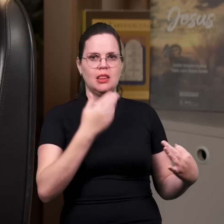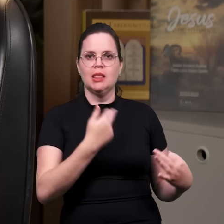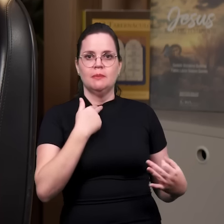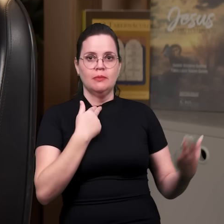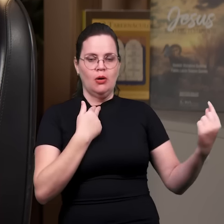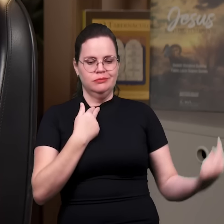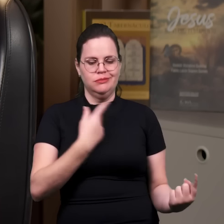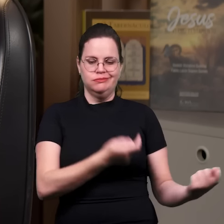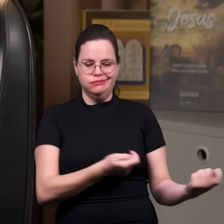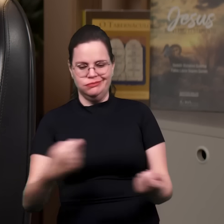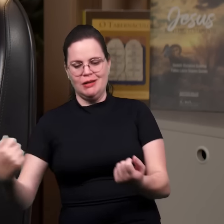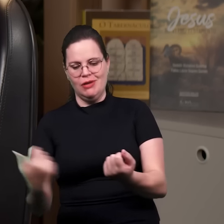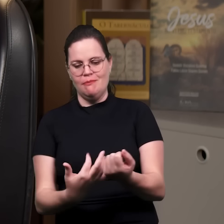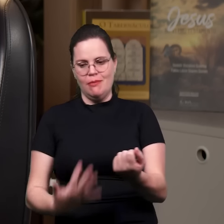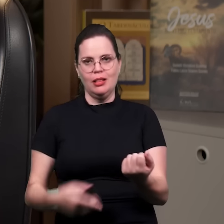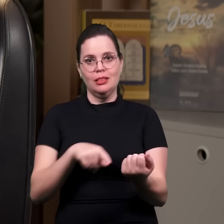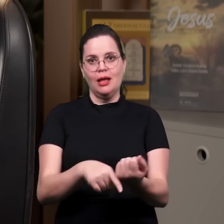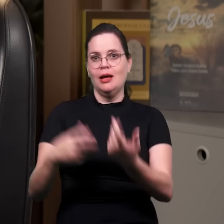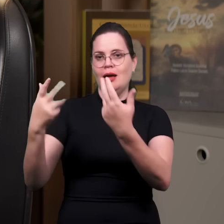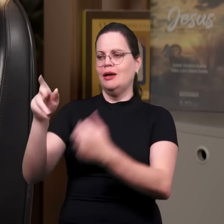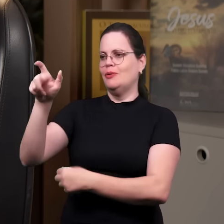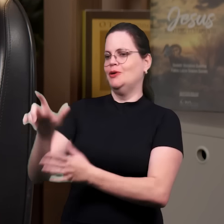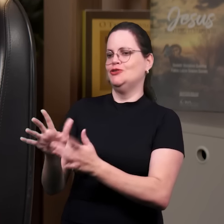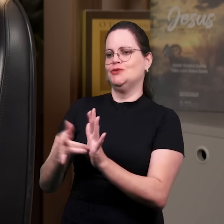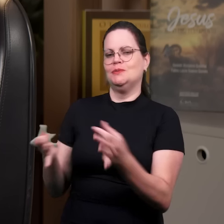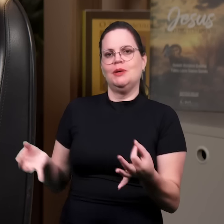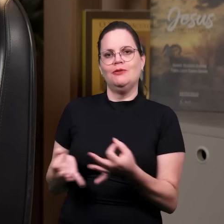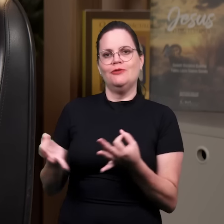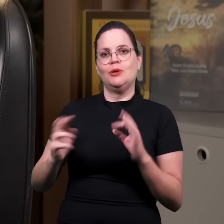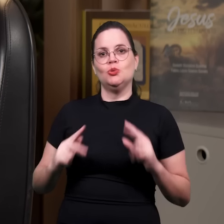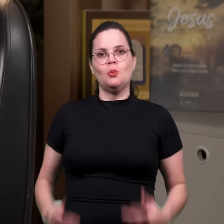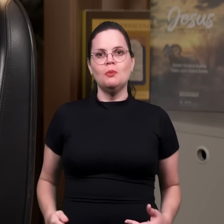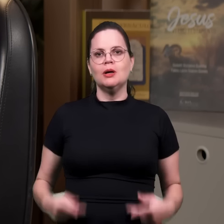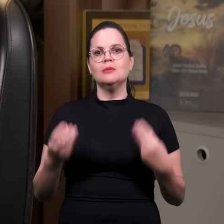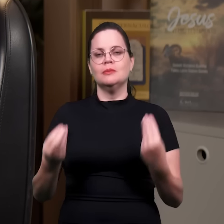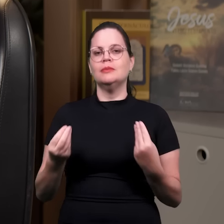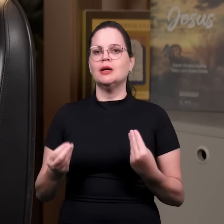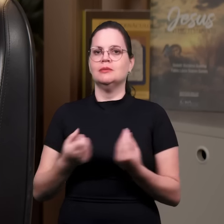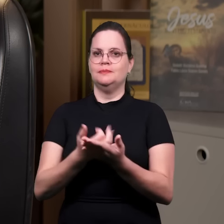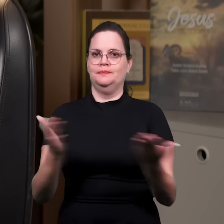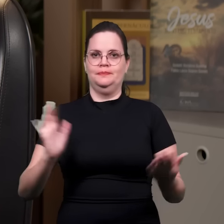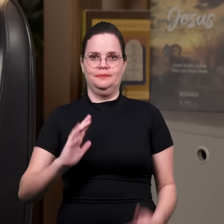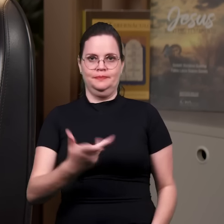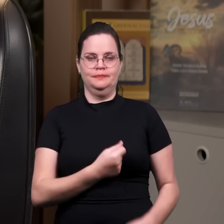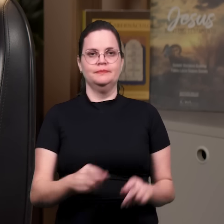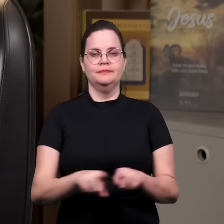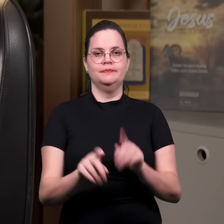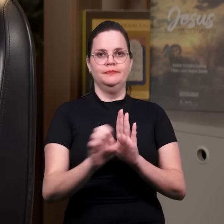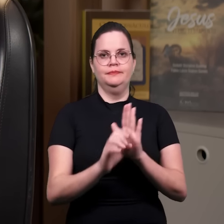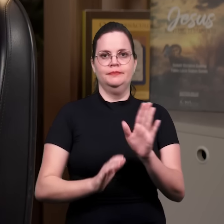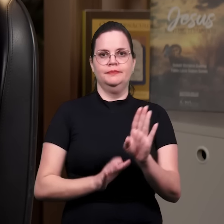como homem, né, que veio como homem para nossa salvação. E a orientação do Senhor, né, em Êxodo